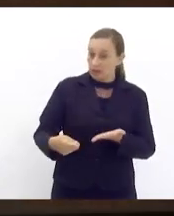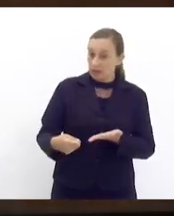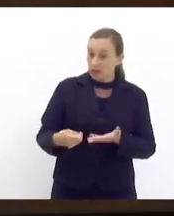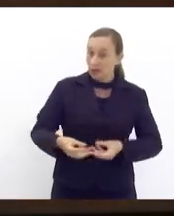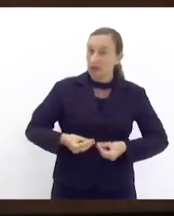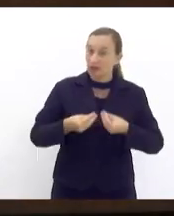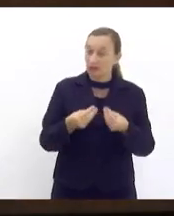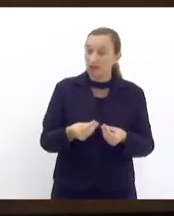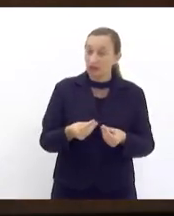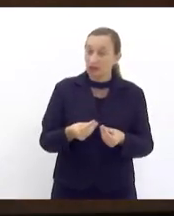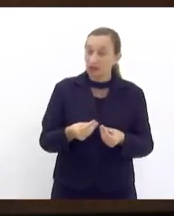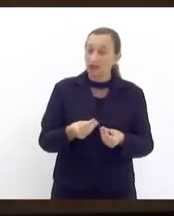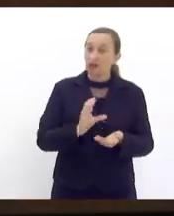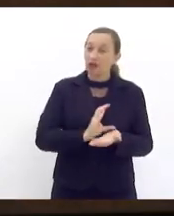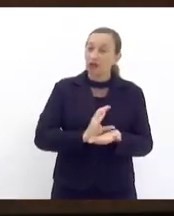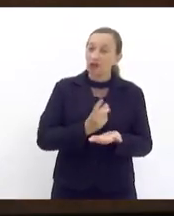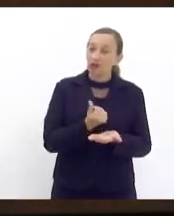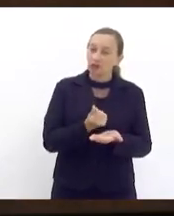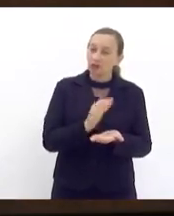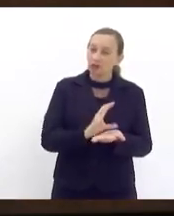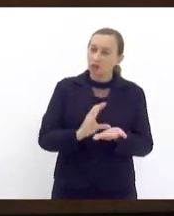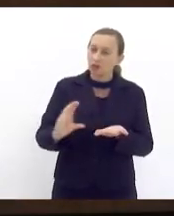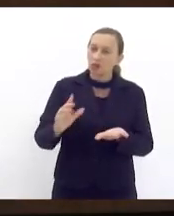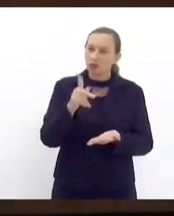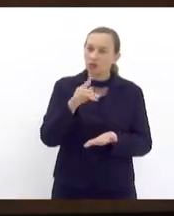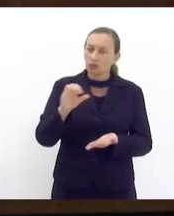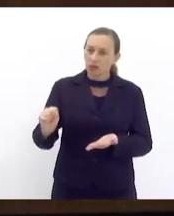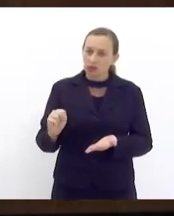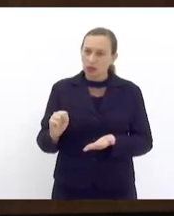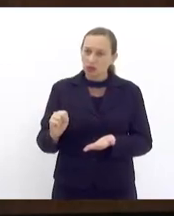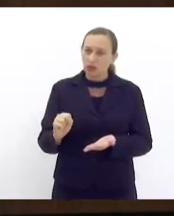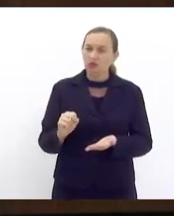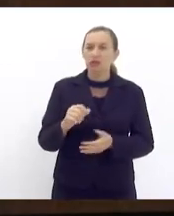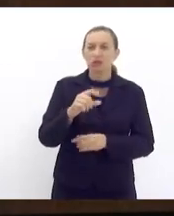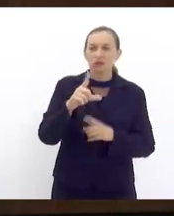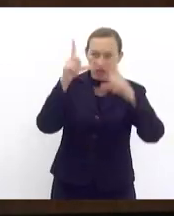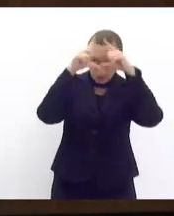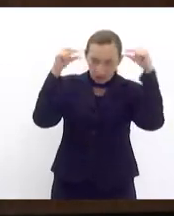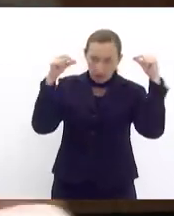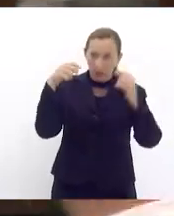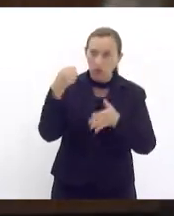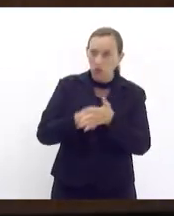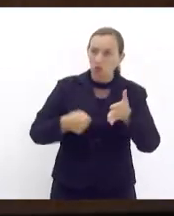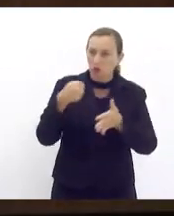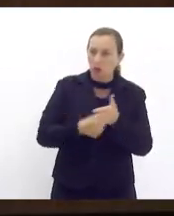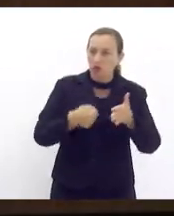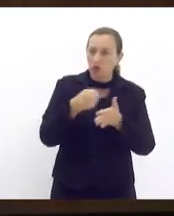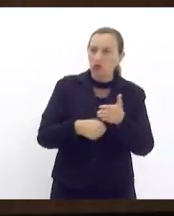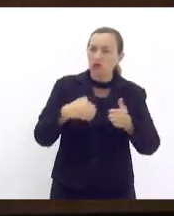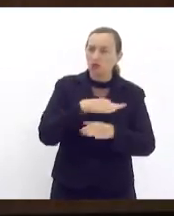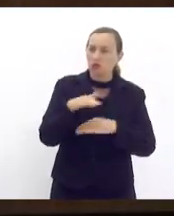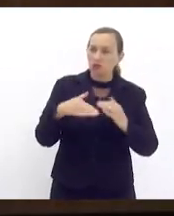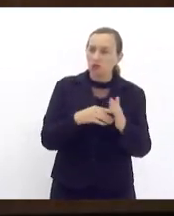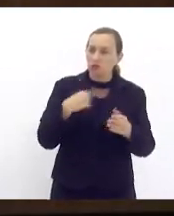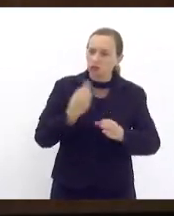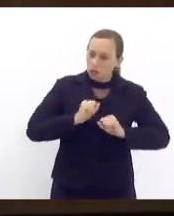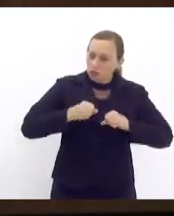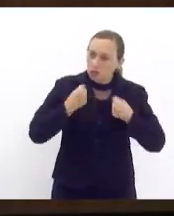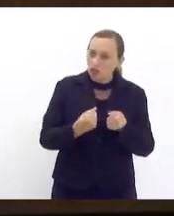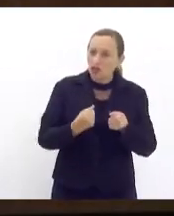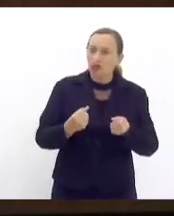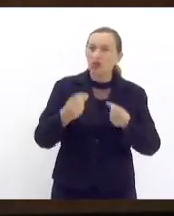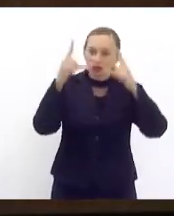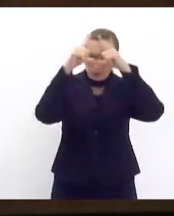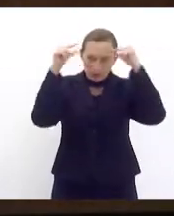garantir recursos para o piso da enfermagem uma luta que todos nós nos dedicamos a enfermeira